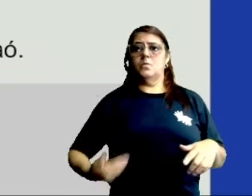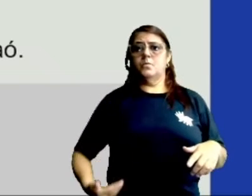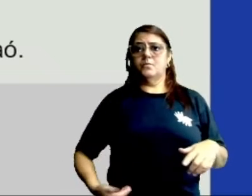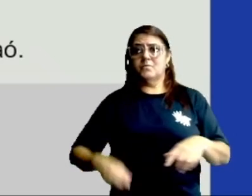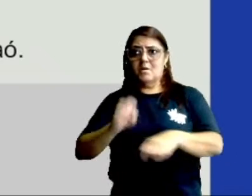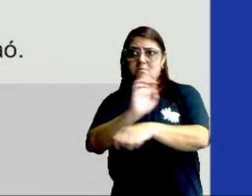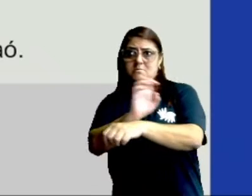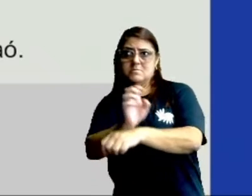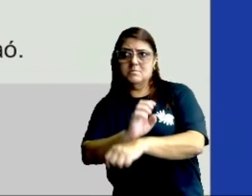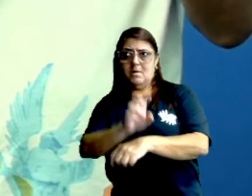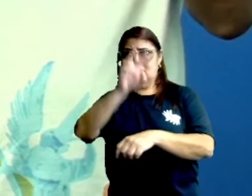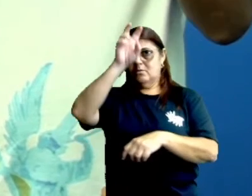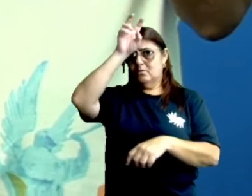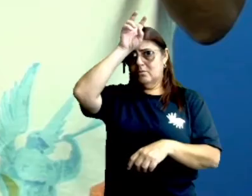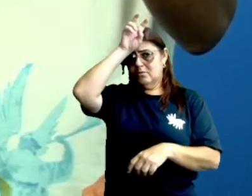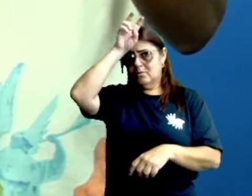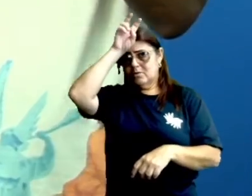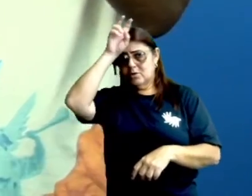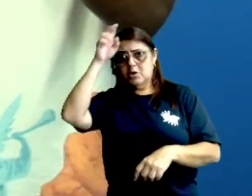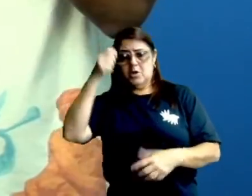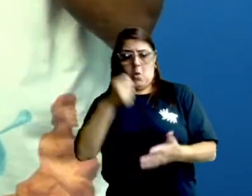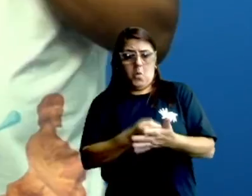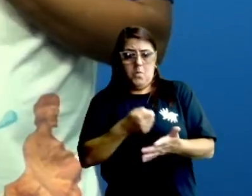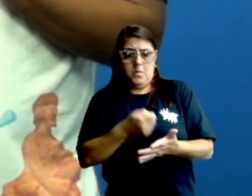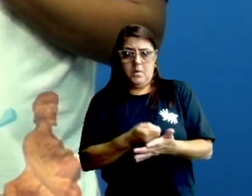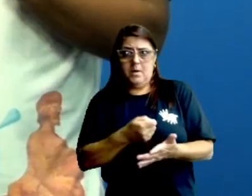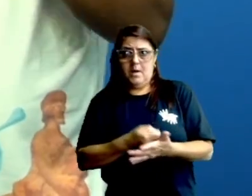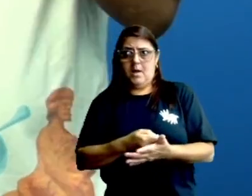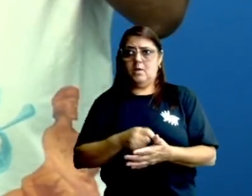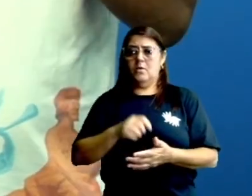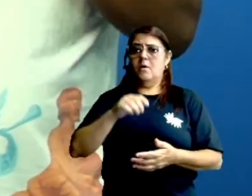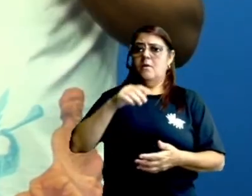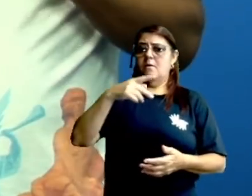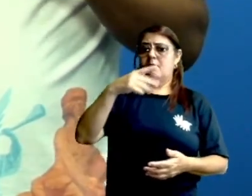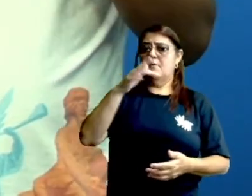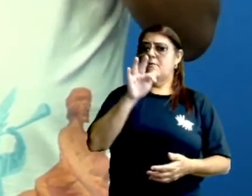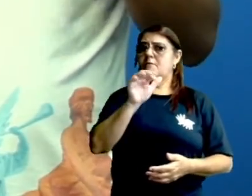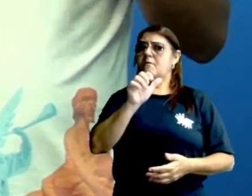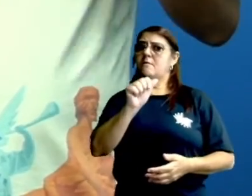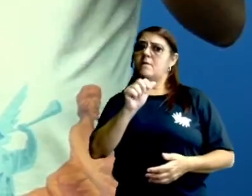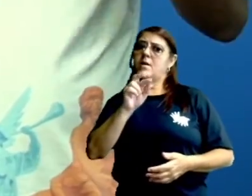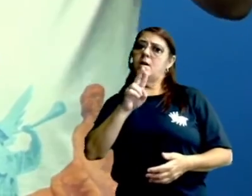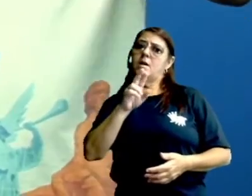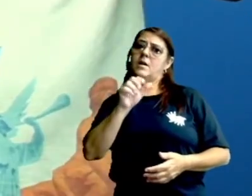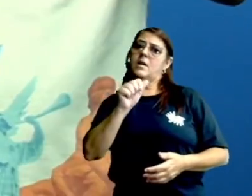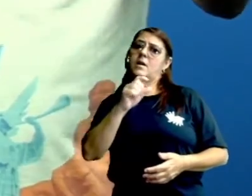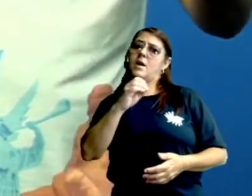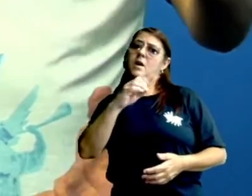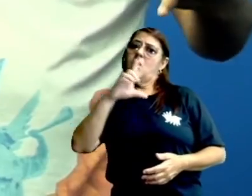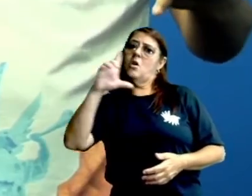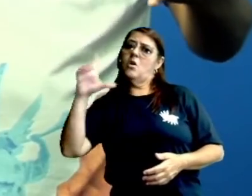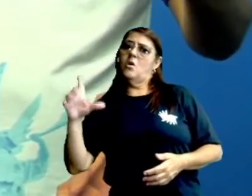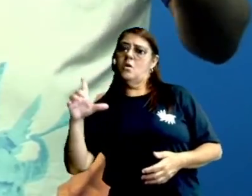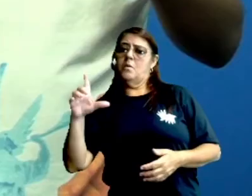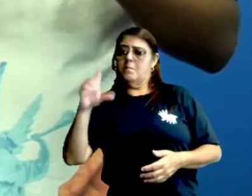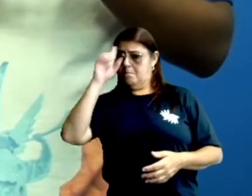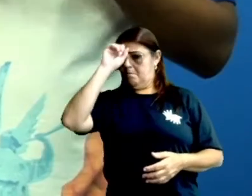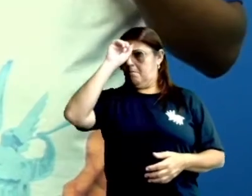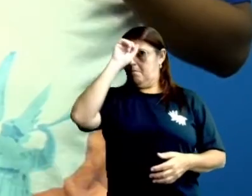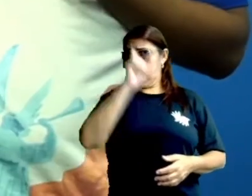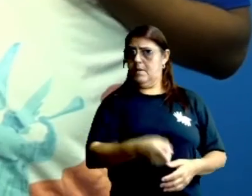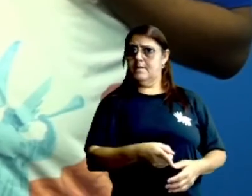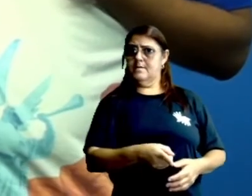antigo tá esses funcionários ele estavam subordinados ao Faraó é o faraó é que mandavam nesses